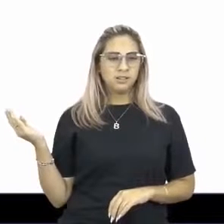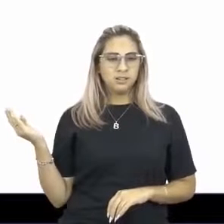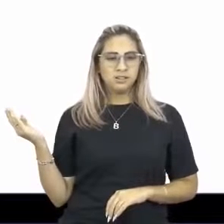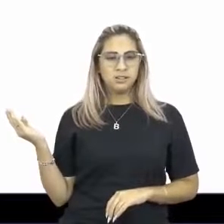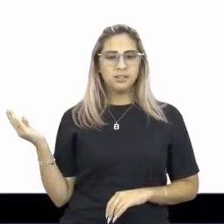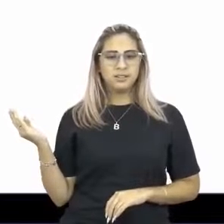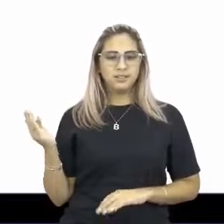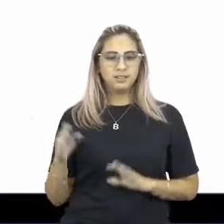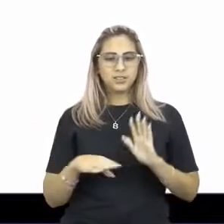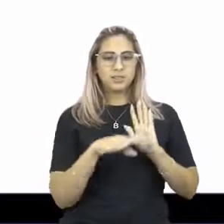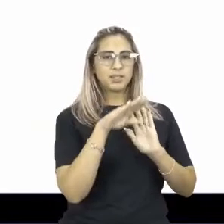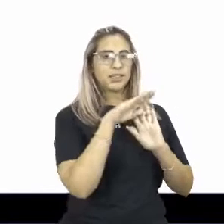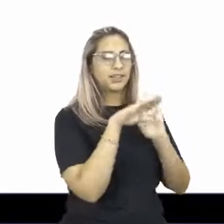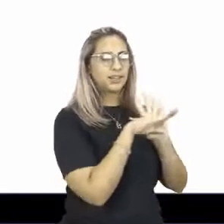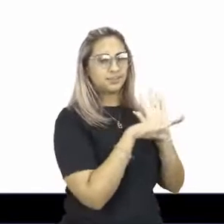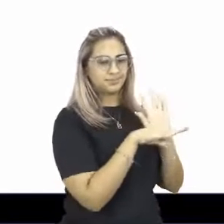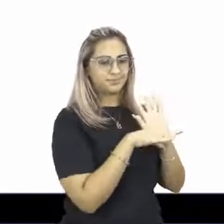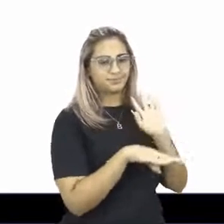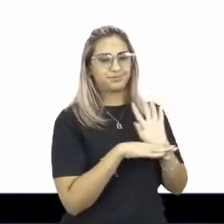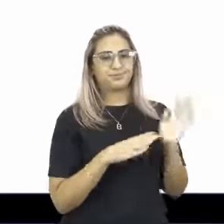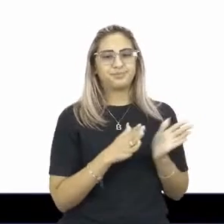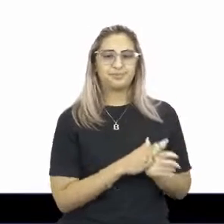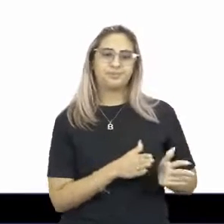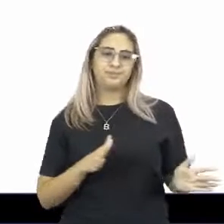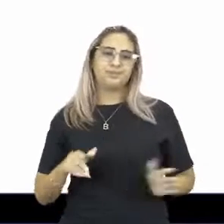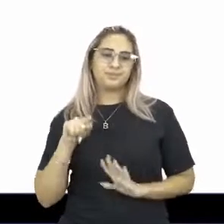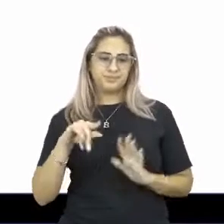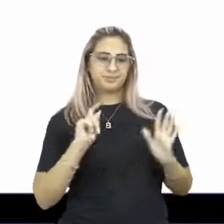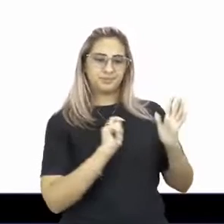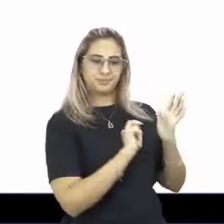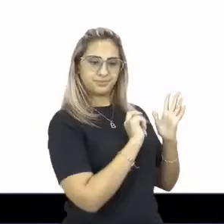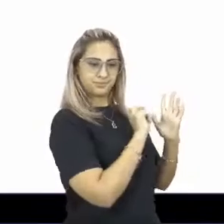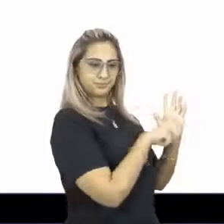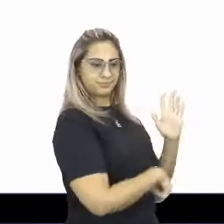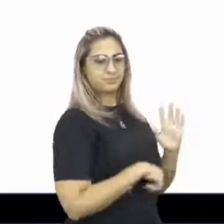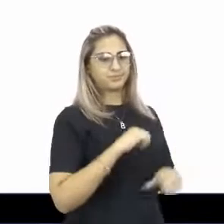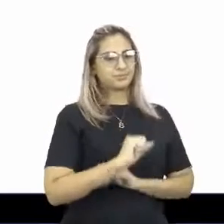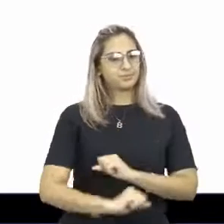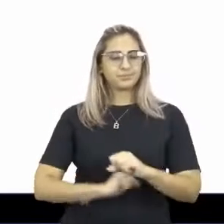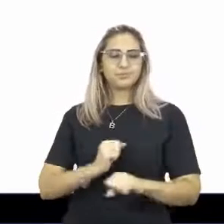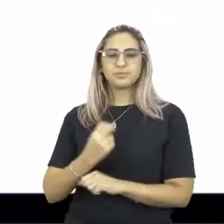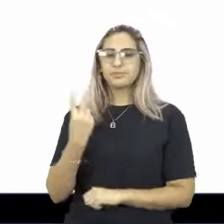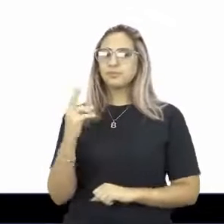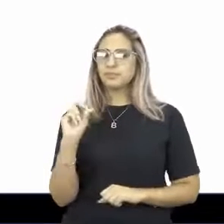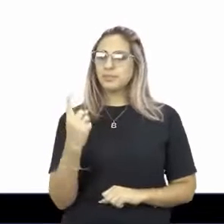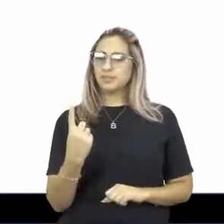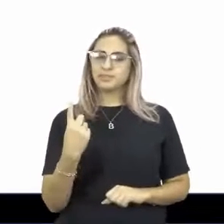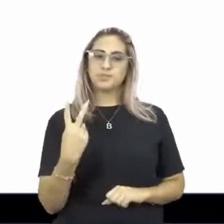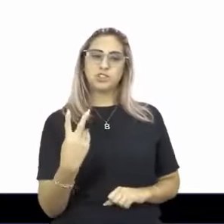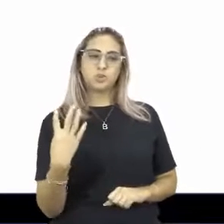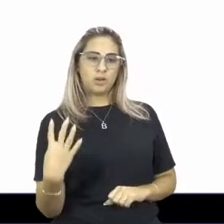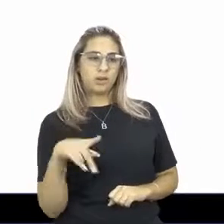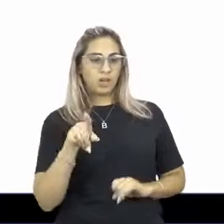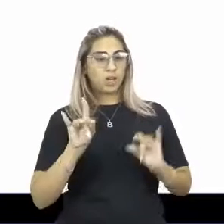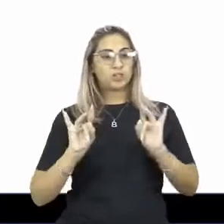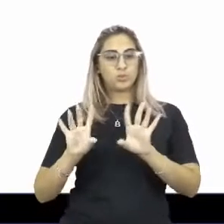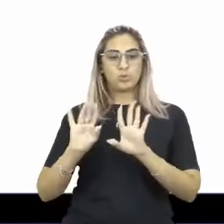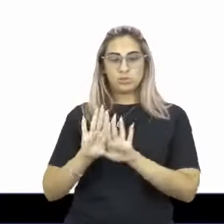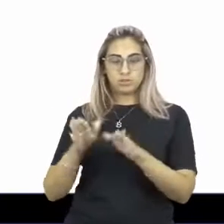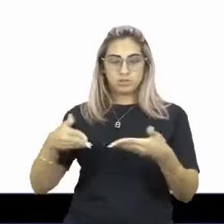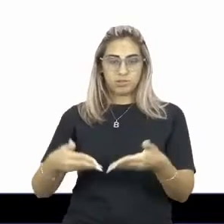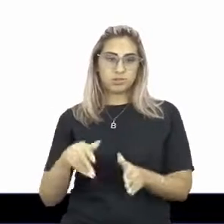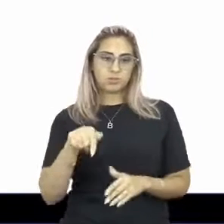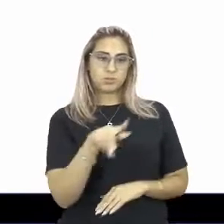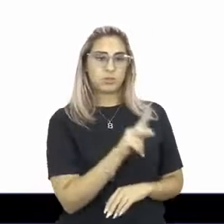Então, quando a gente fala de contratação docente, essa contratação no ano letivo de 2024, ela é exclusiva para